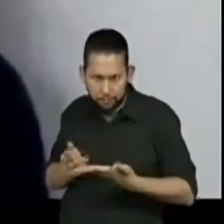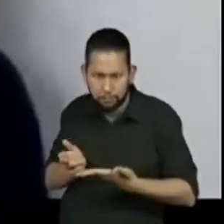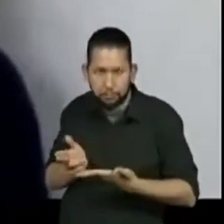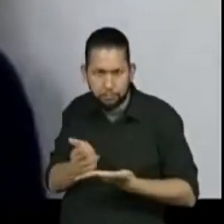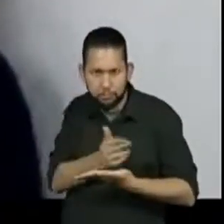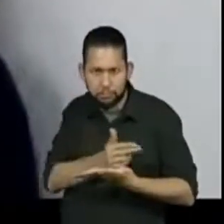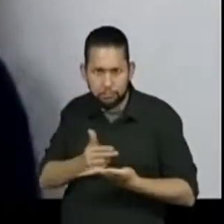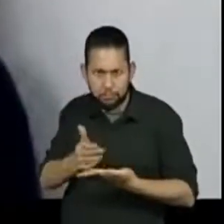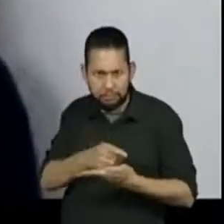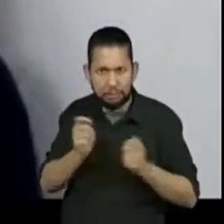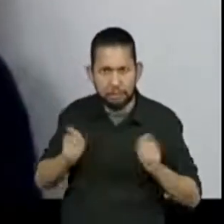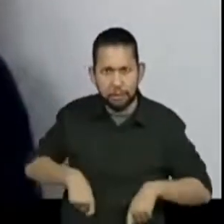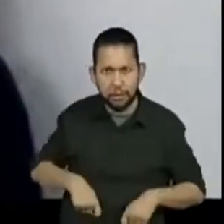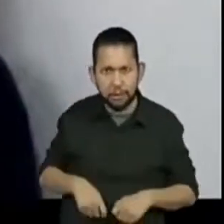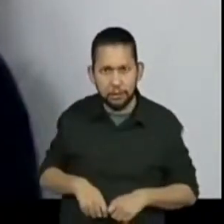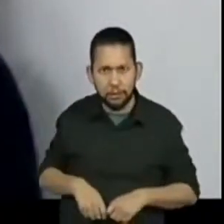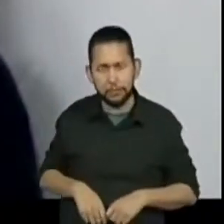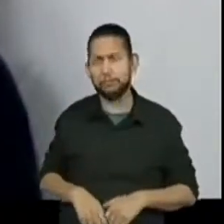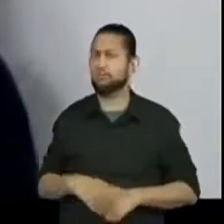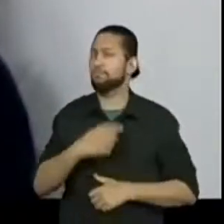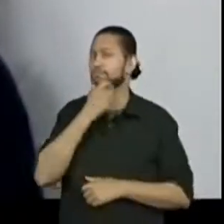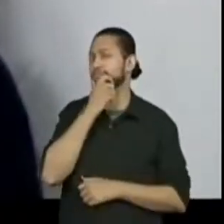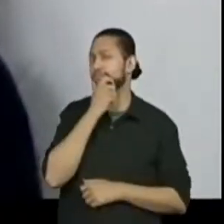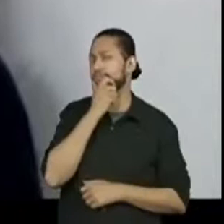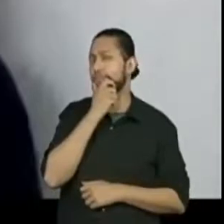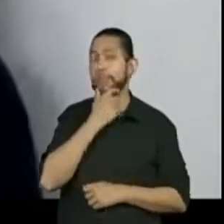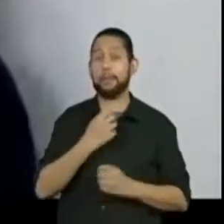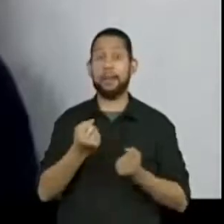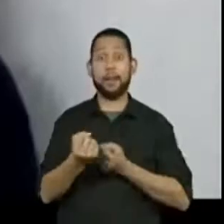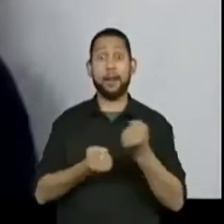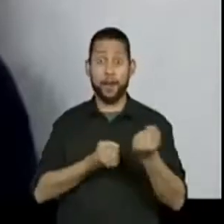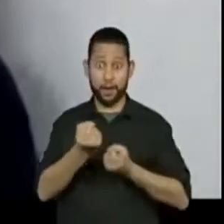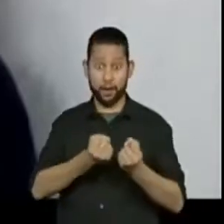Coloquem aí no chat para mim. É possível?